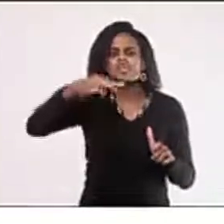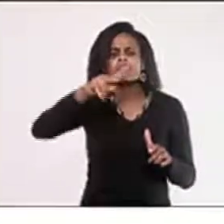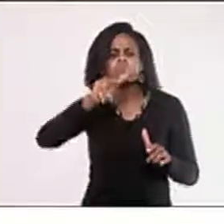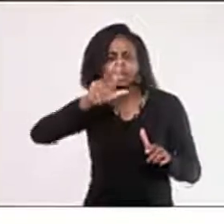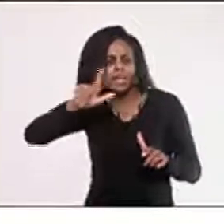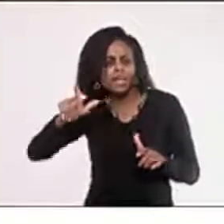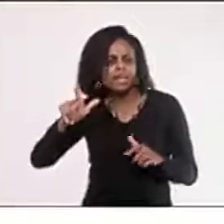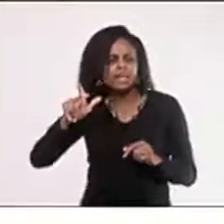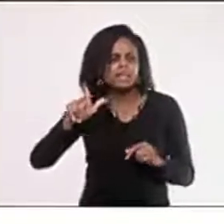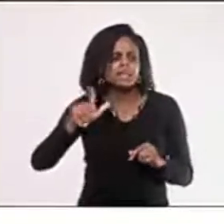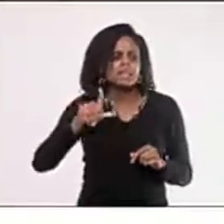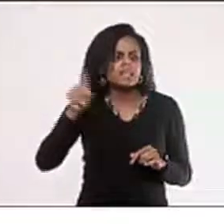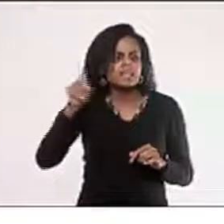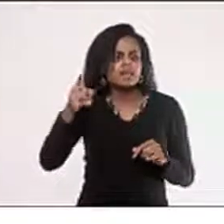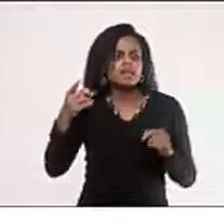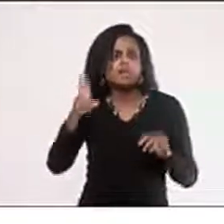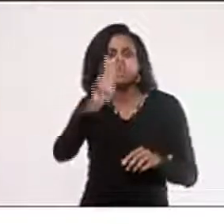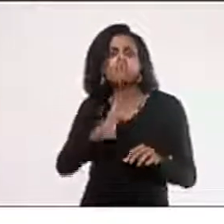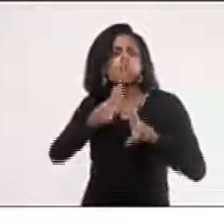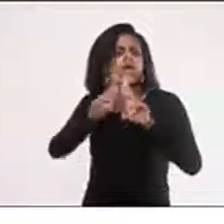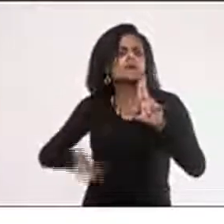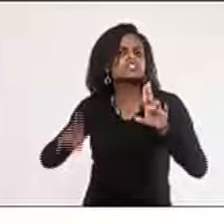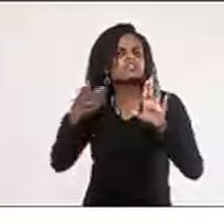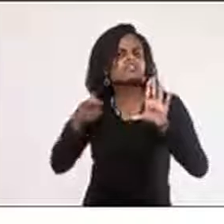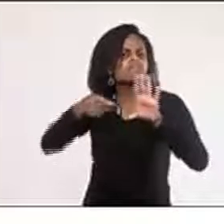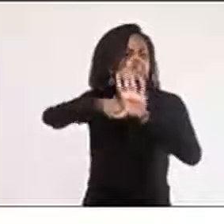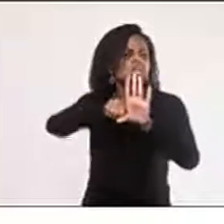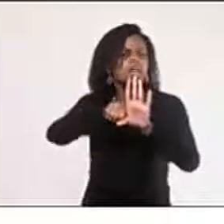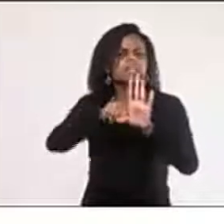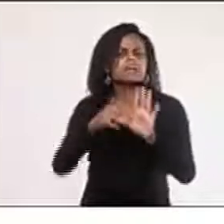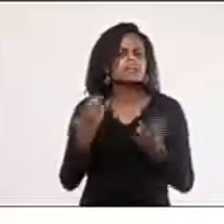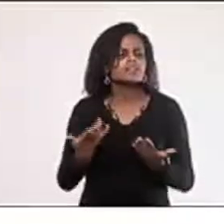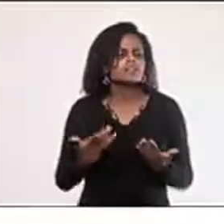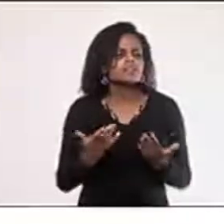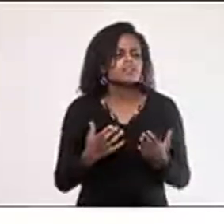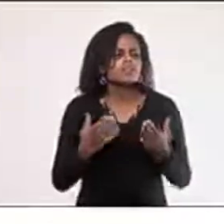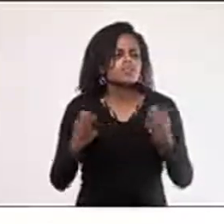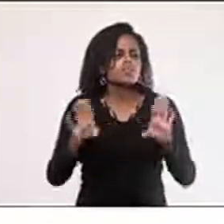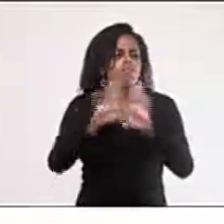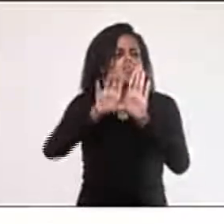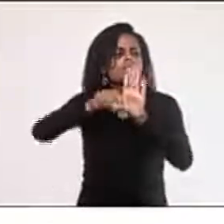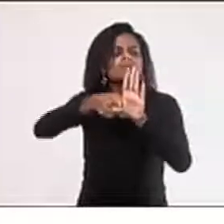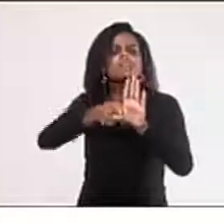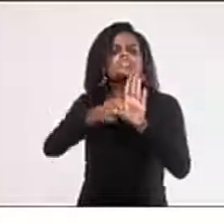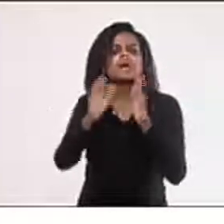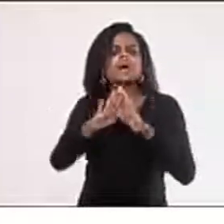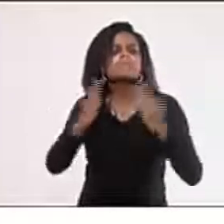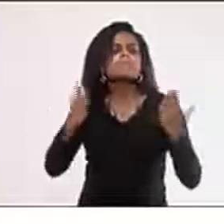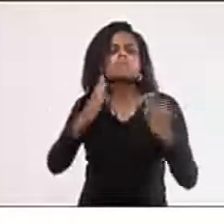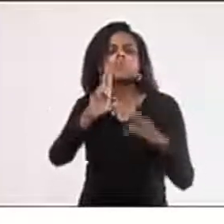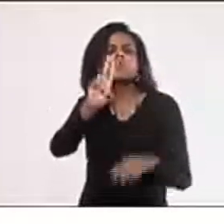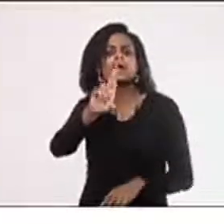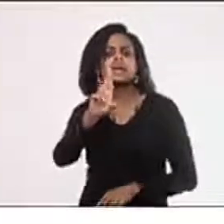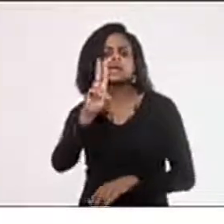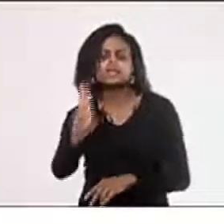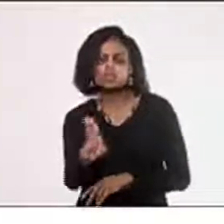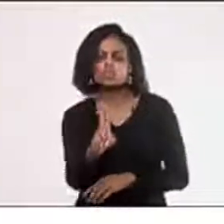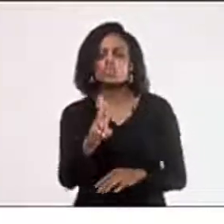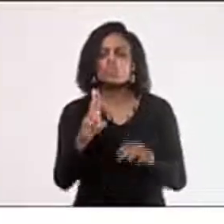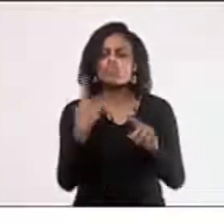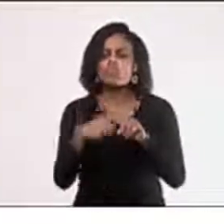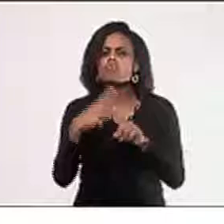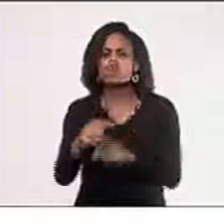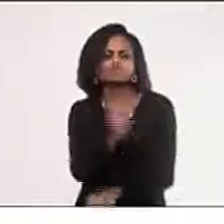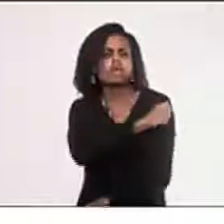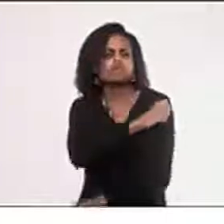MBL quando a UERJ estava fechada, quando a UERJ abriu o seu RU pela força dos